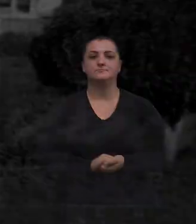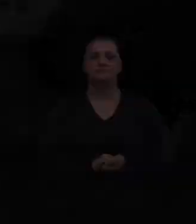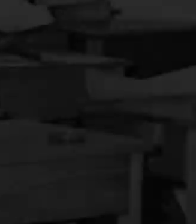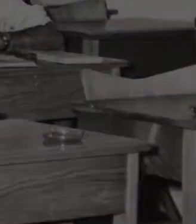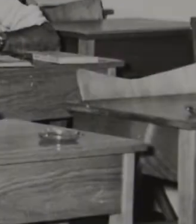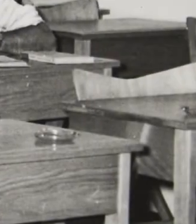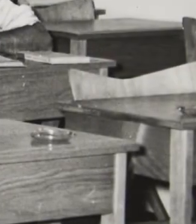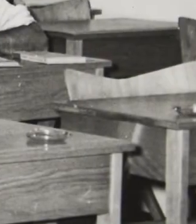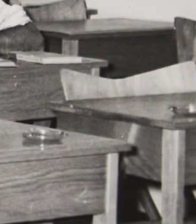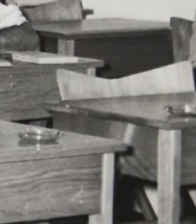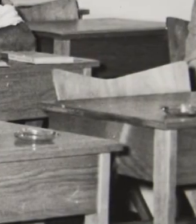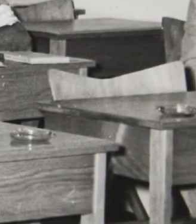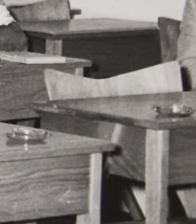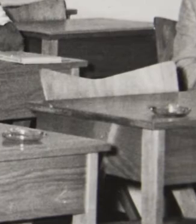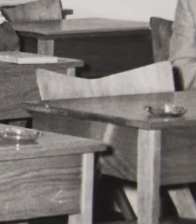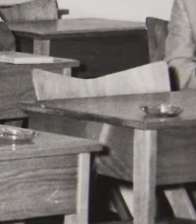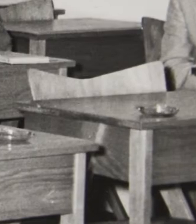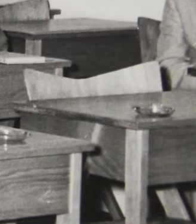sede.